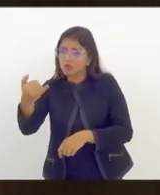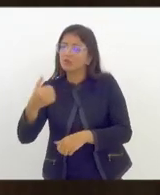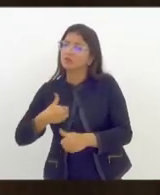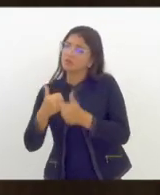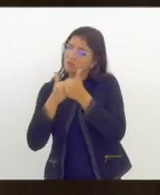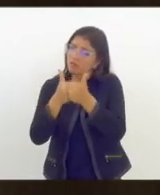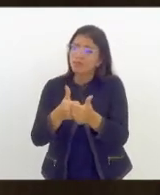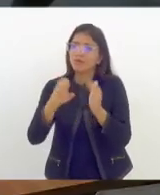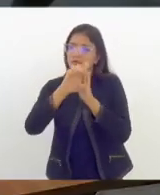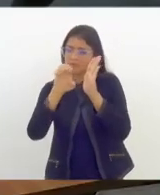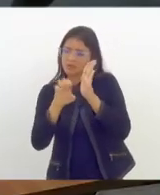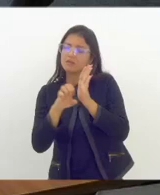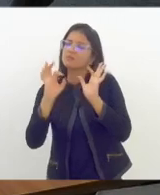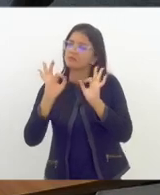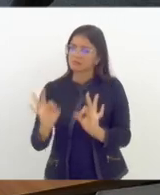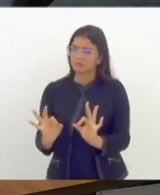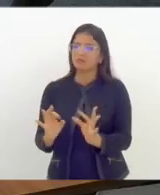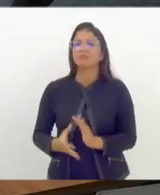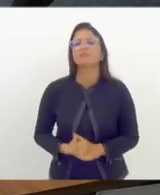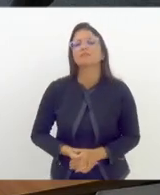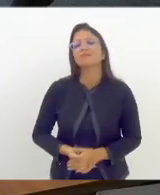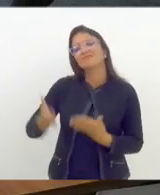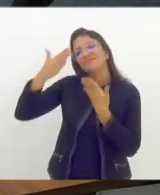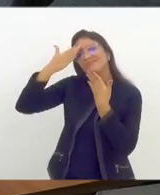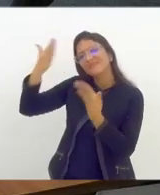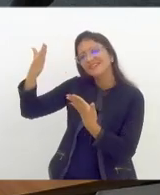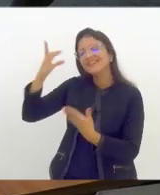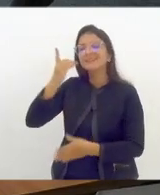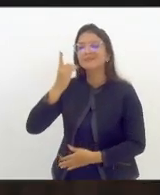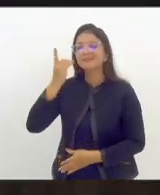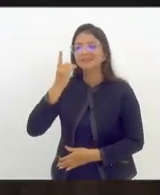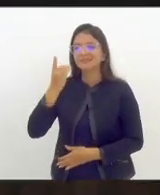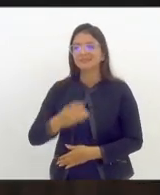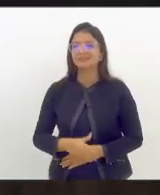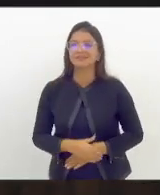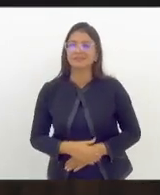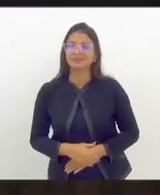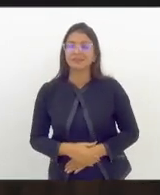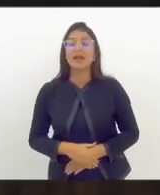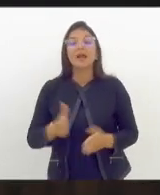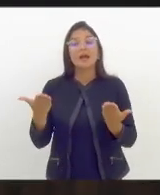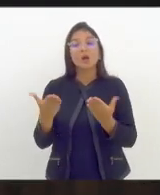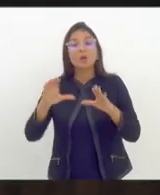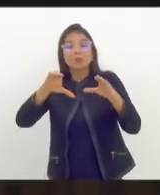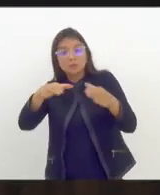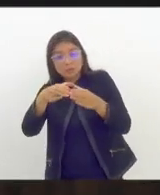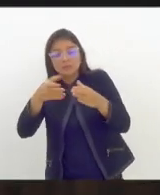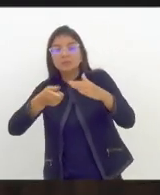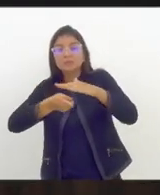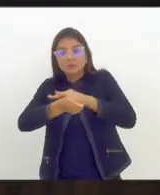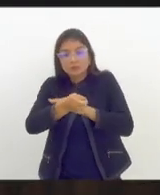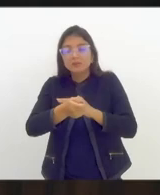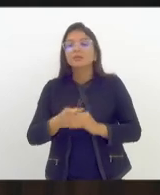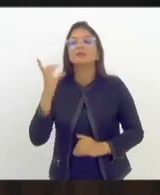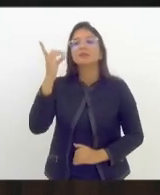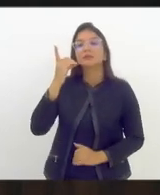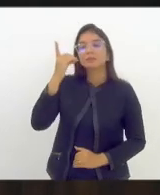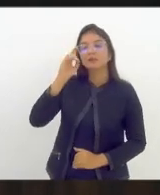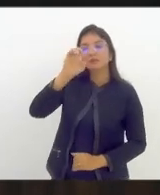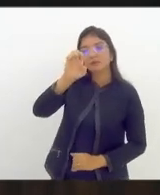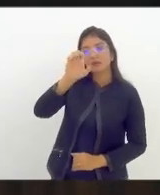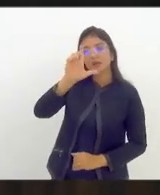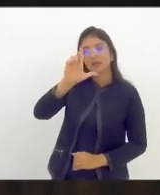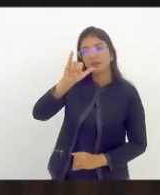emendas apresentadas. Obrigado, deputada Marta Rocha. Pela Comissão de Orçamento, deputado Eliomar Coelho,